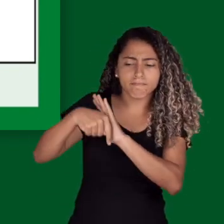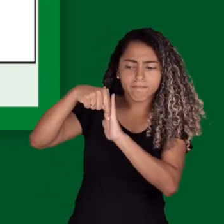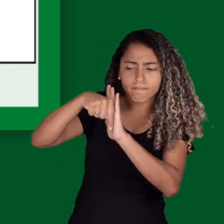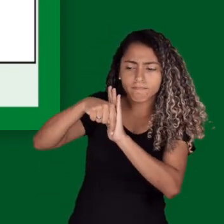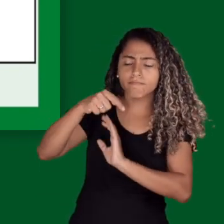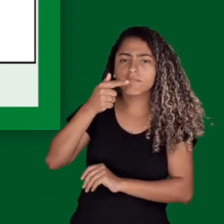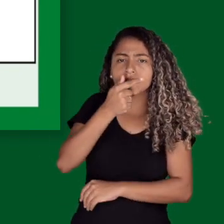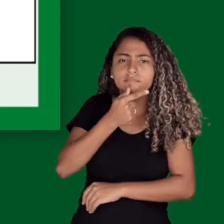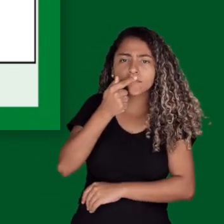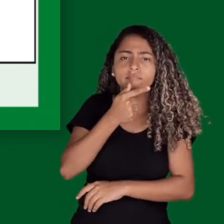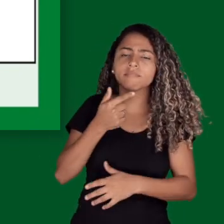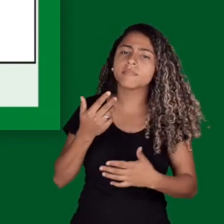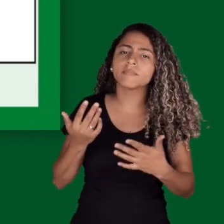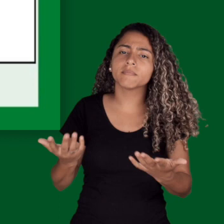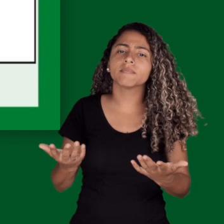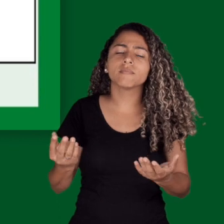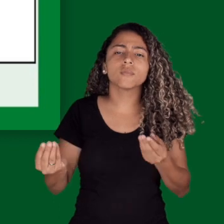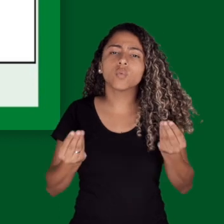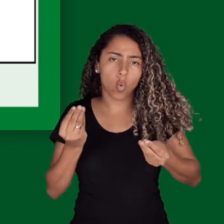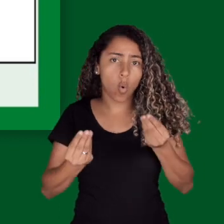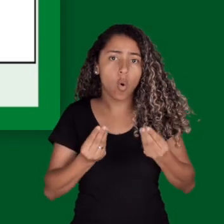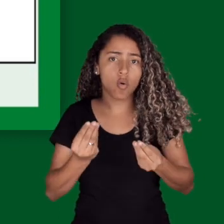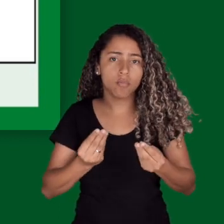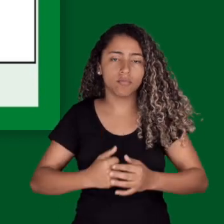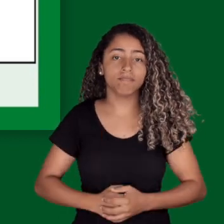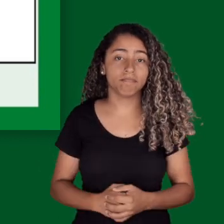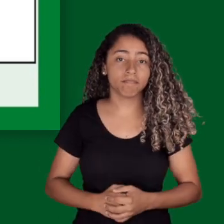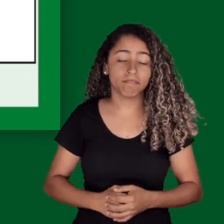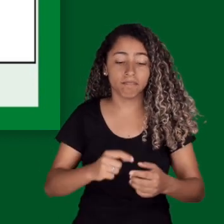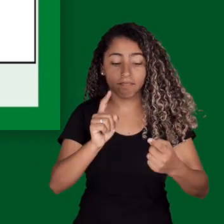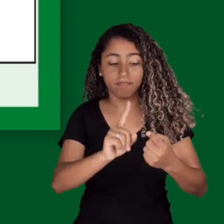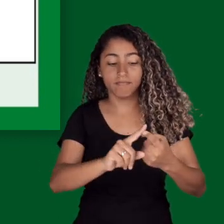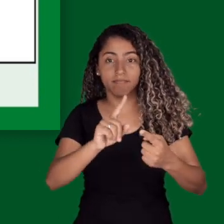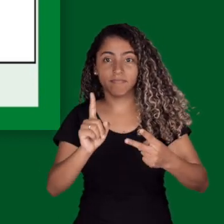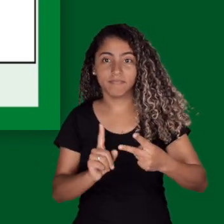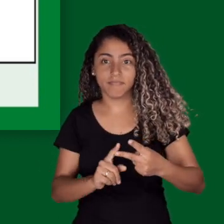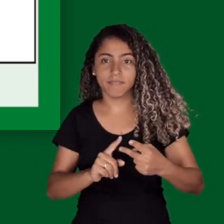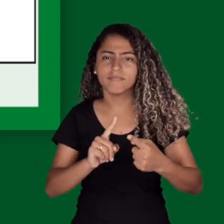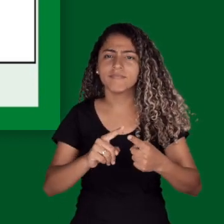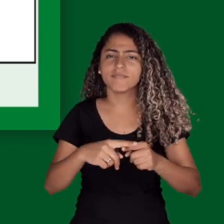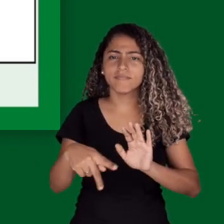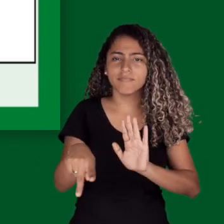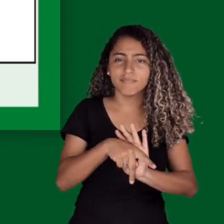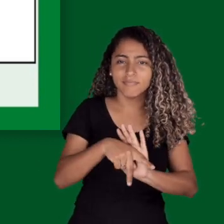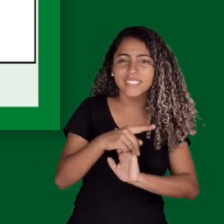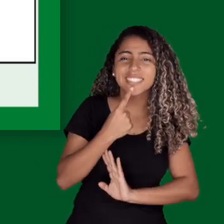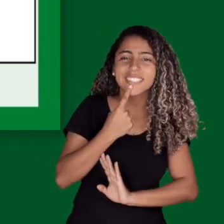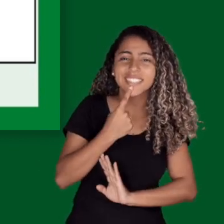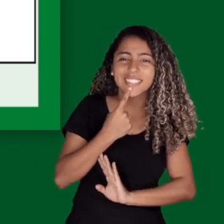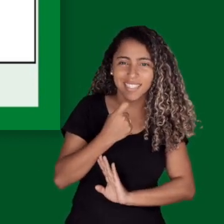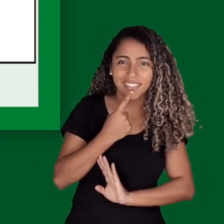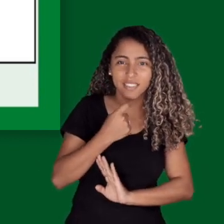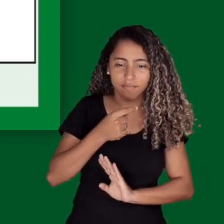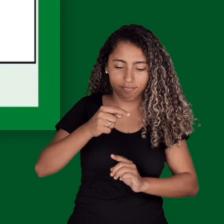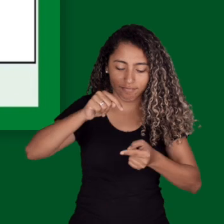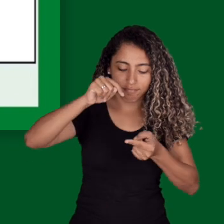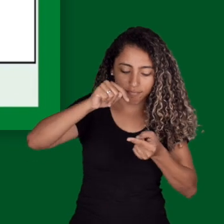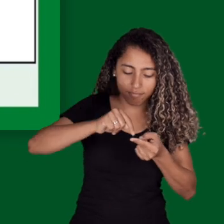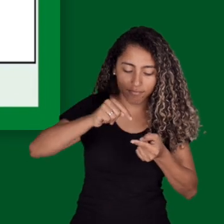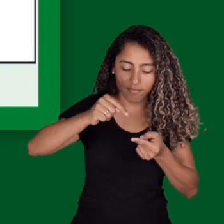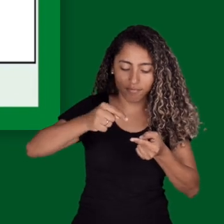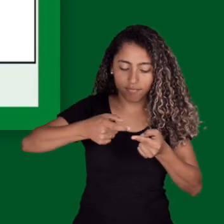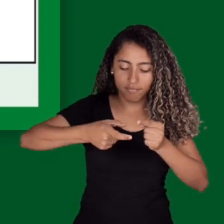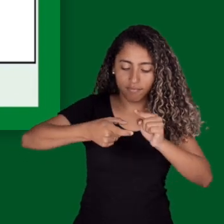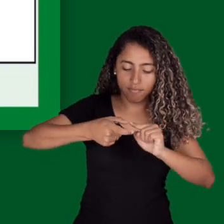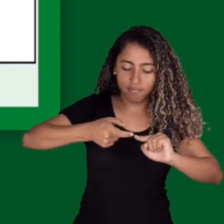E quais são as formas, né? Como que esse aluno ele pode monitorar a glicose? Então, existe a forma dele monitorar